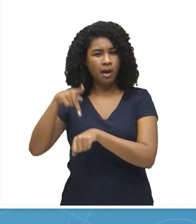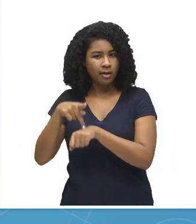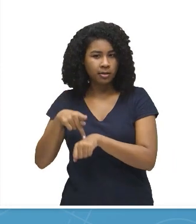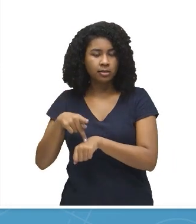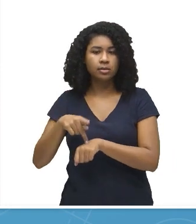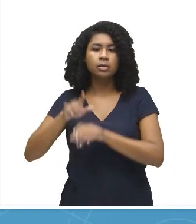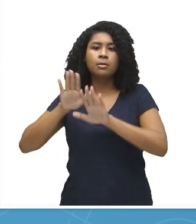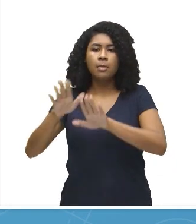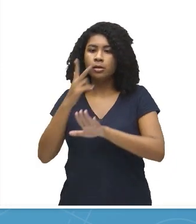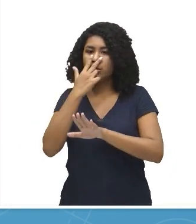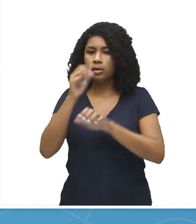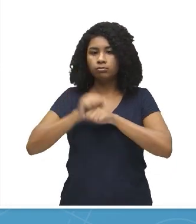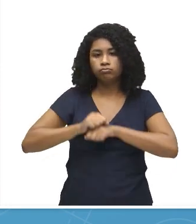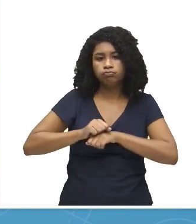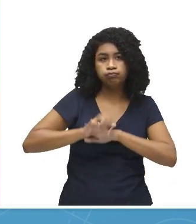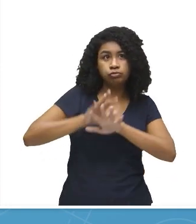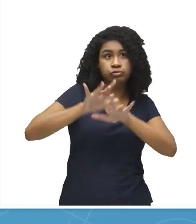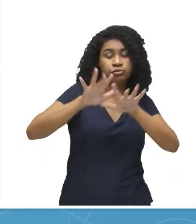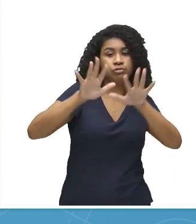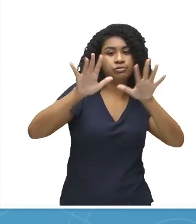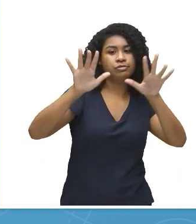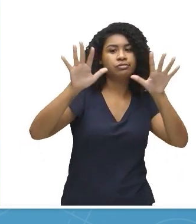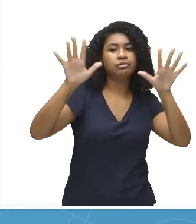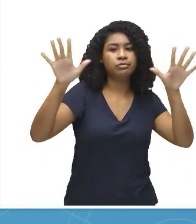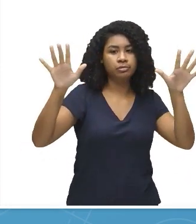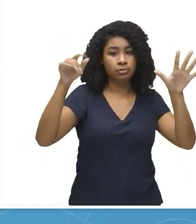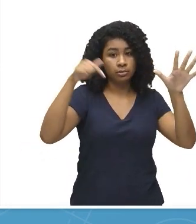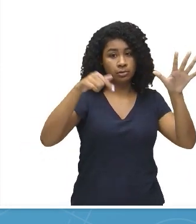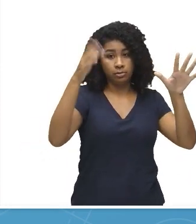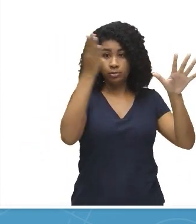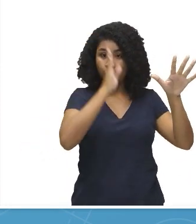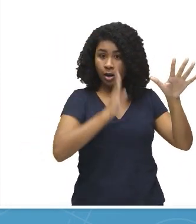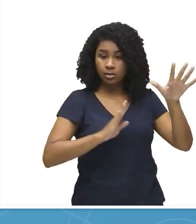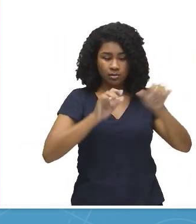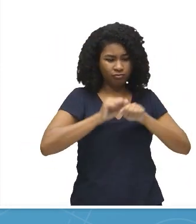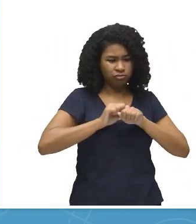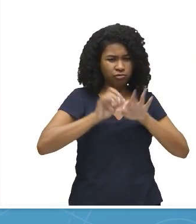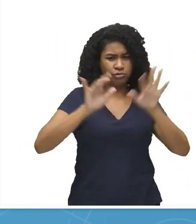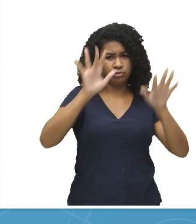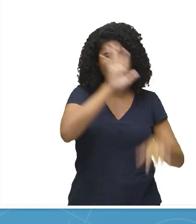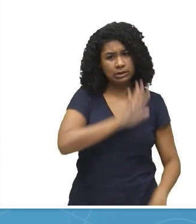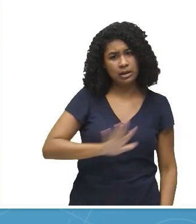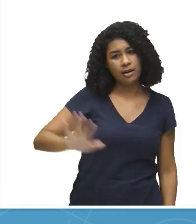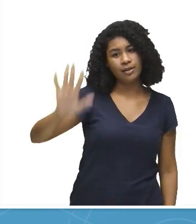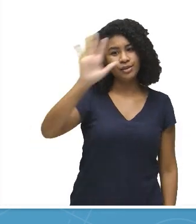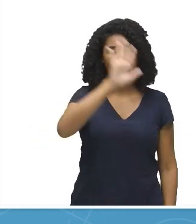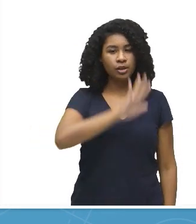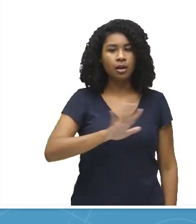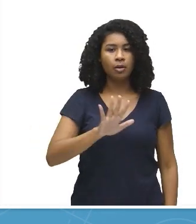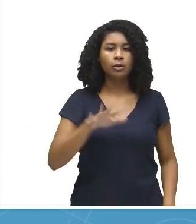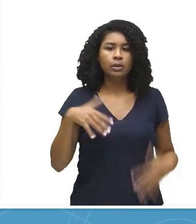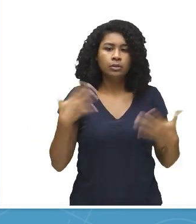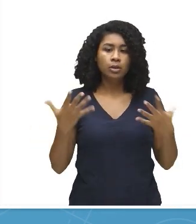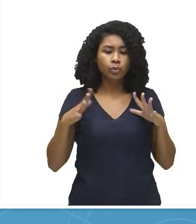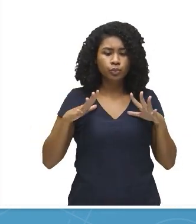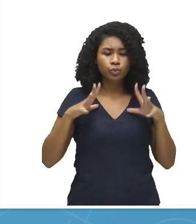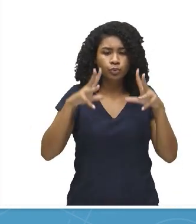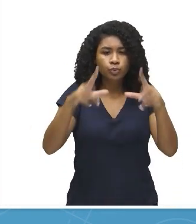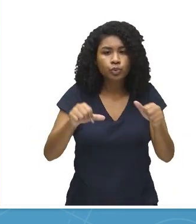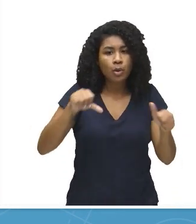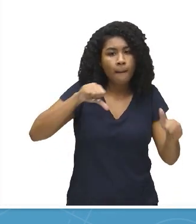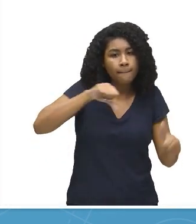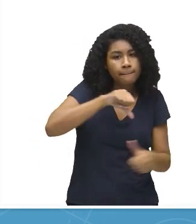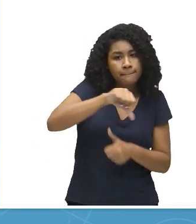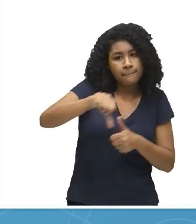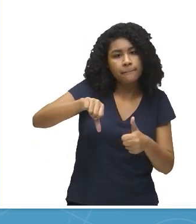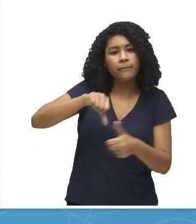Essa descentralização, ela ocorreu aqui no Brasil, consequentemente também mudou o espaço geográfico, né?